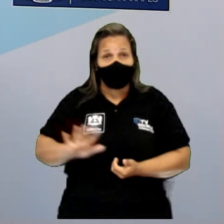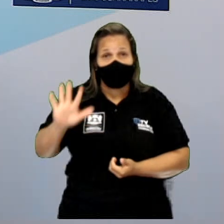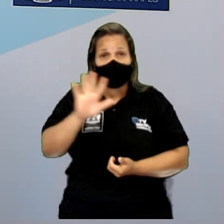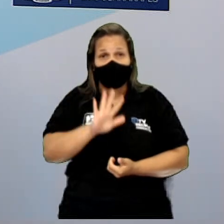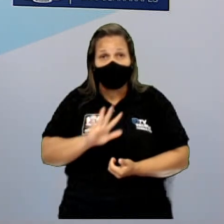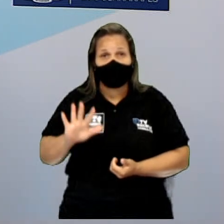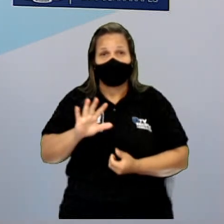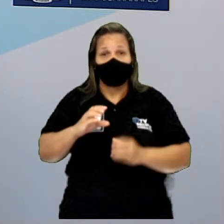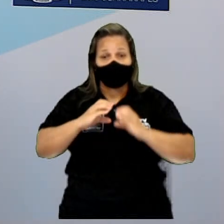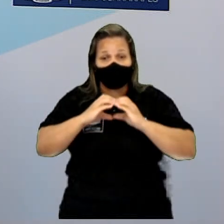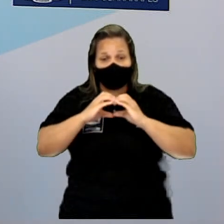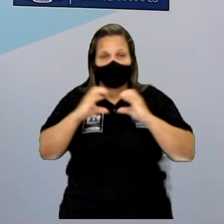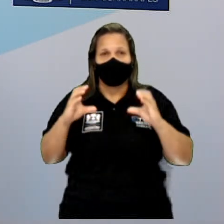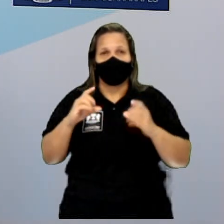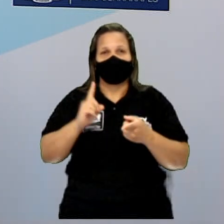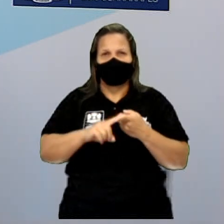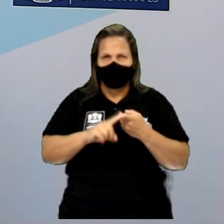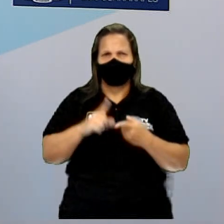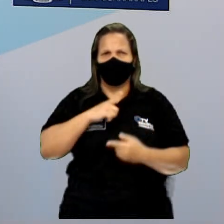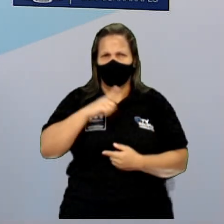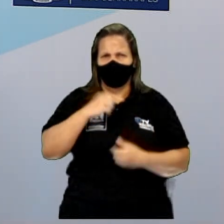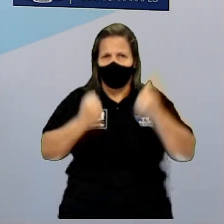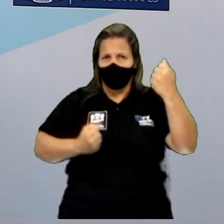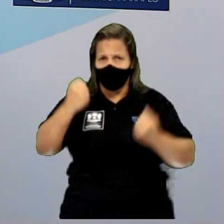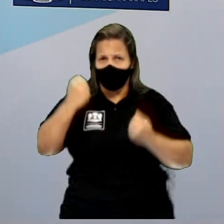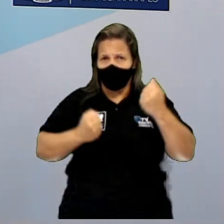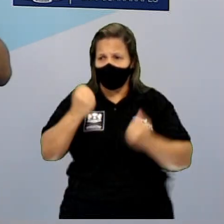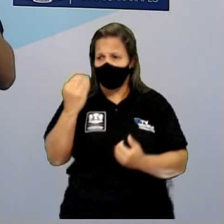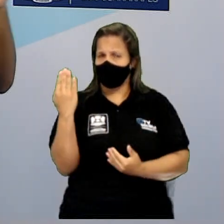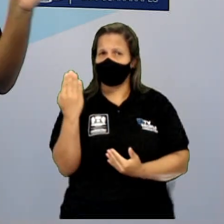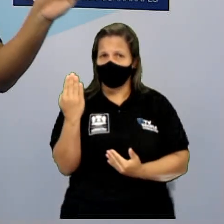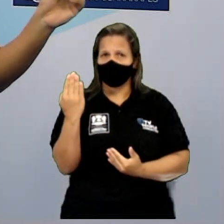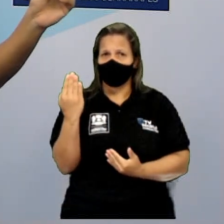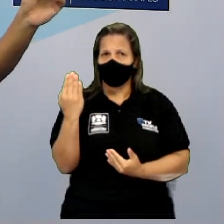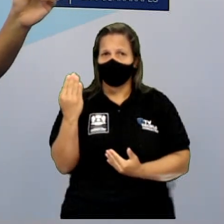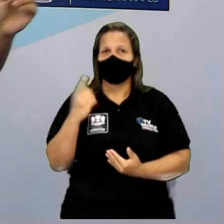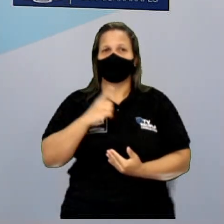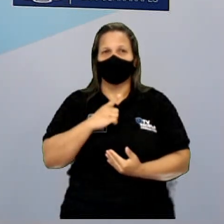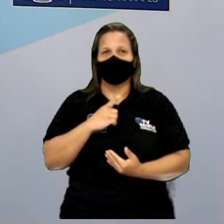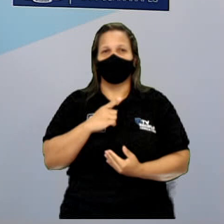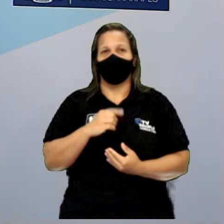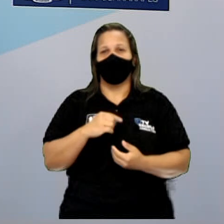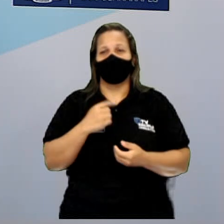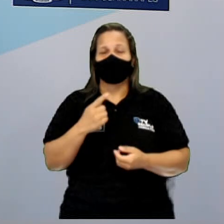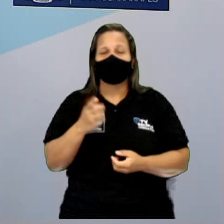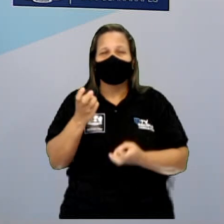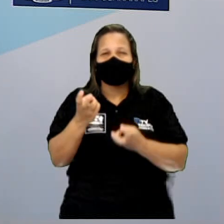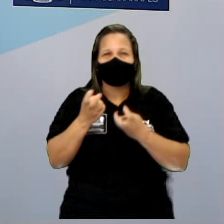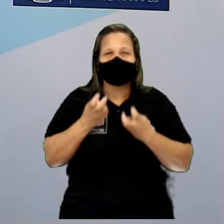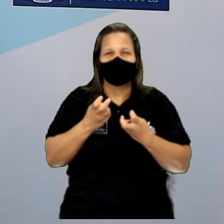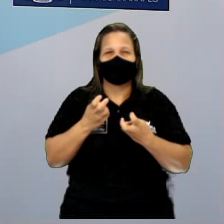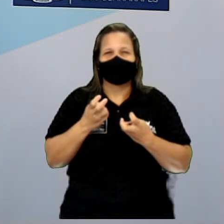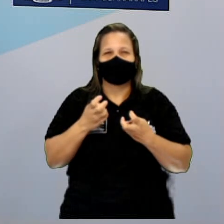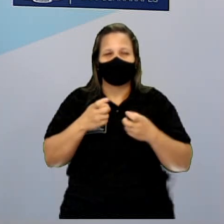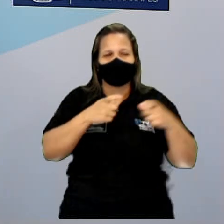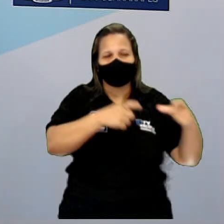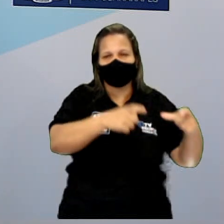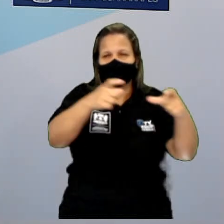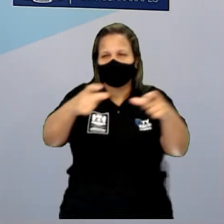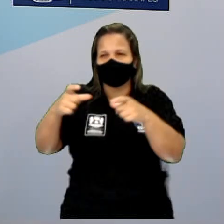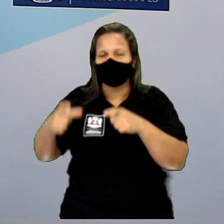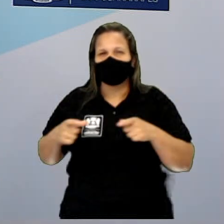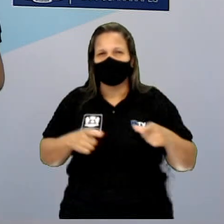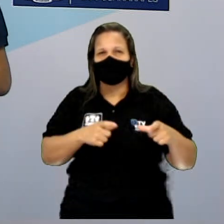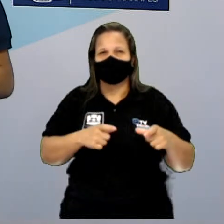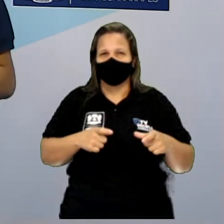Inclusive é usado muito no retrovisor também dos carros, certo? Para a gente ter uma noção maior do espaço ao nosso redor.